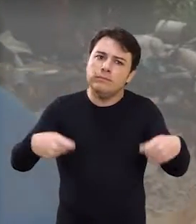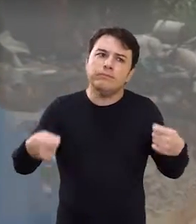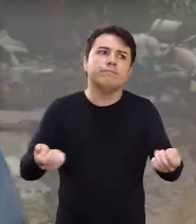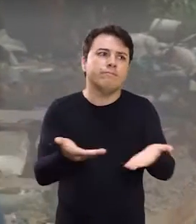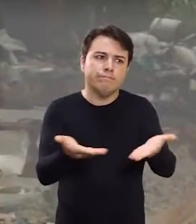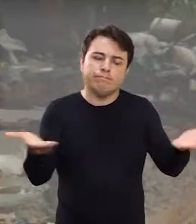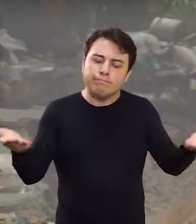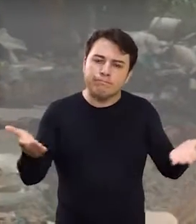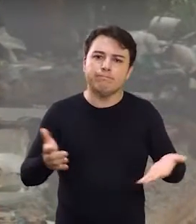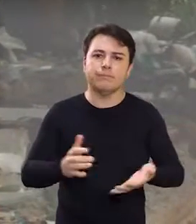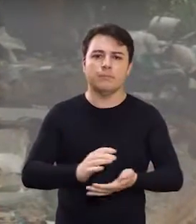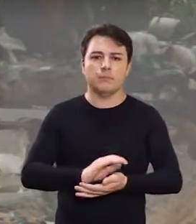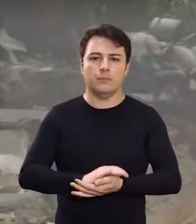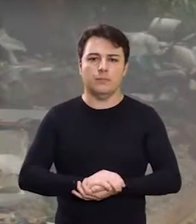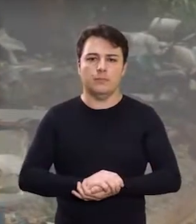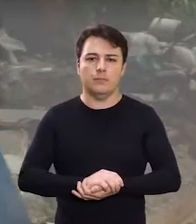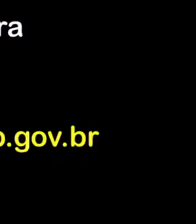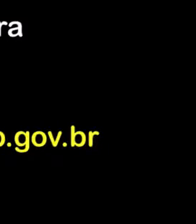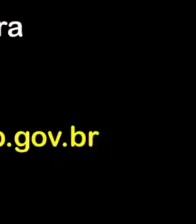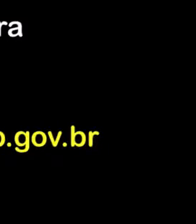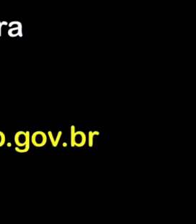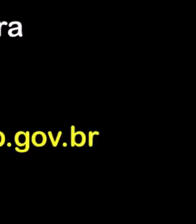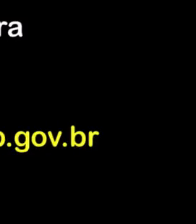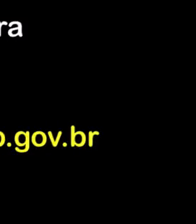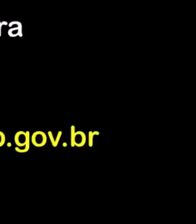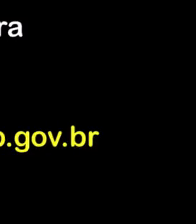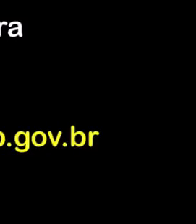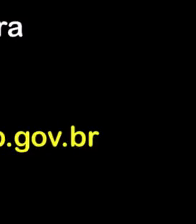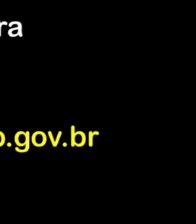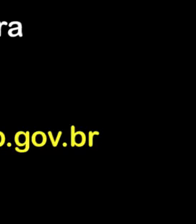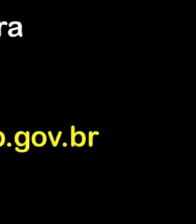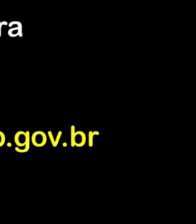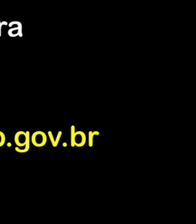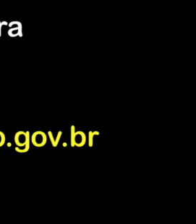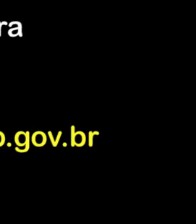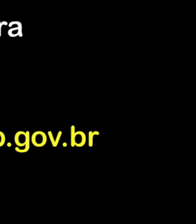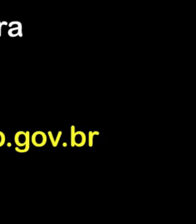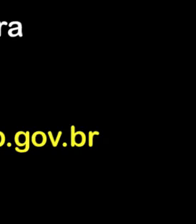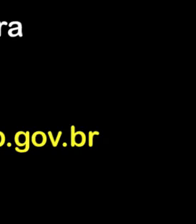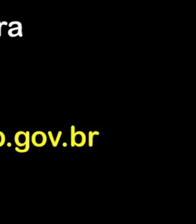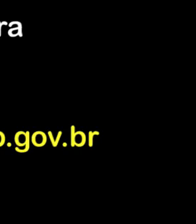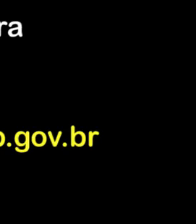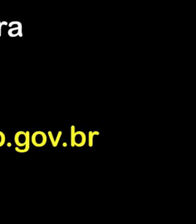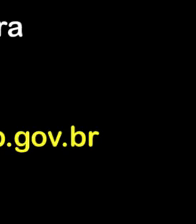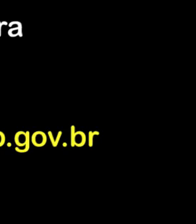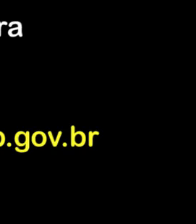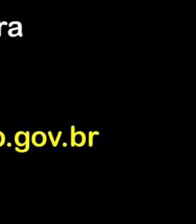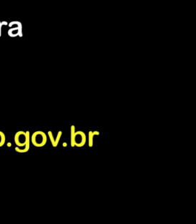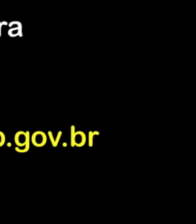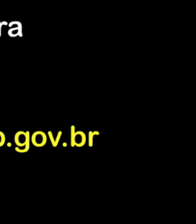vamos nos preocupar com a cidade é E aí